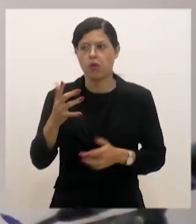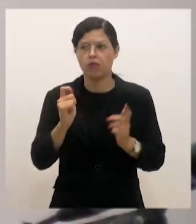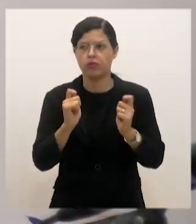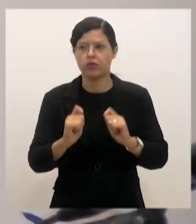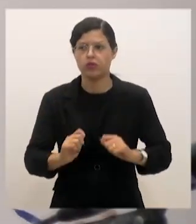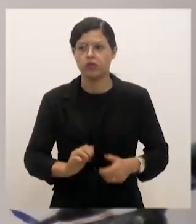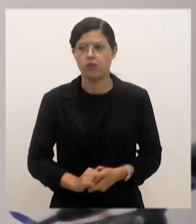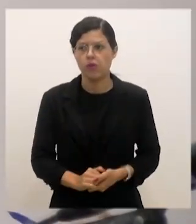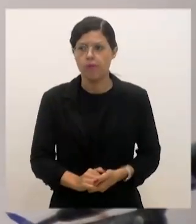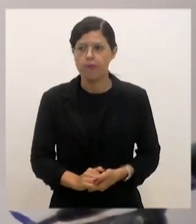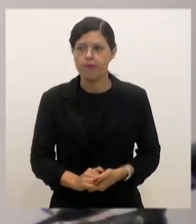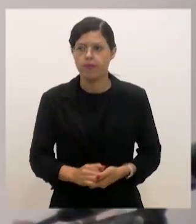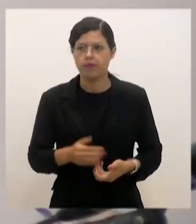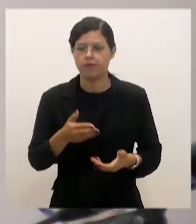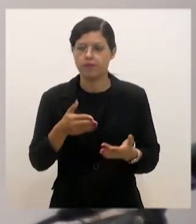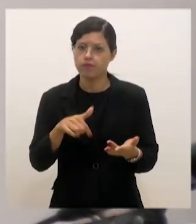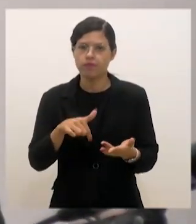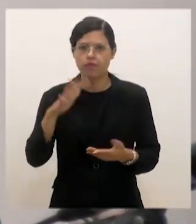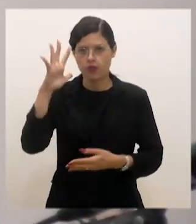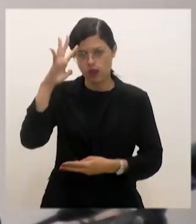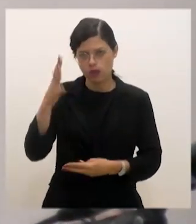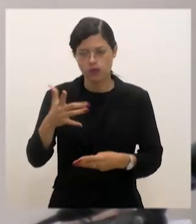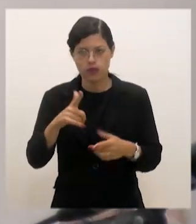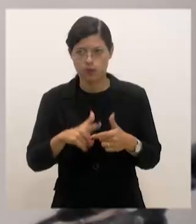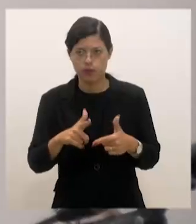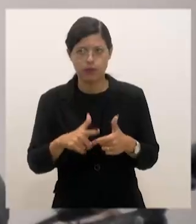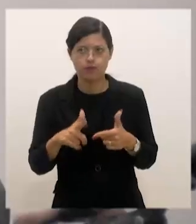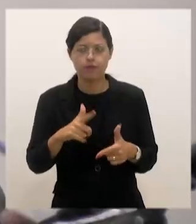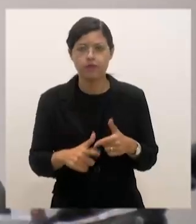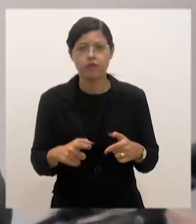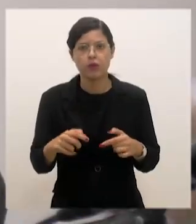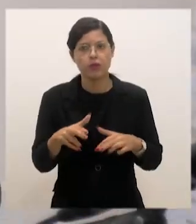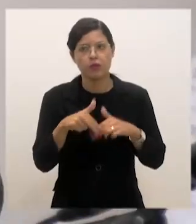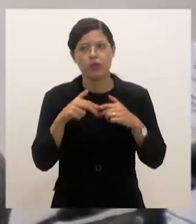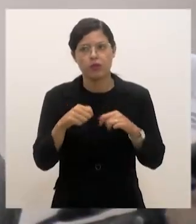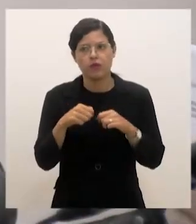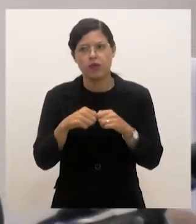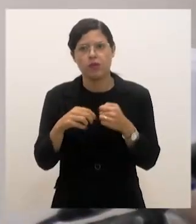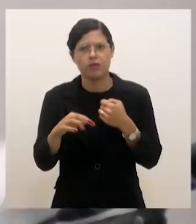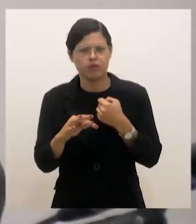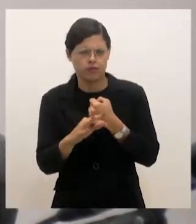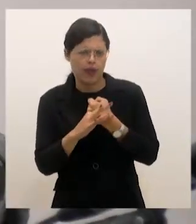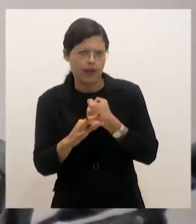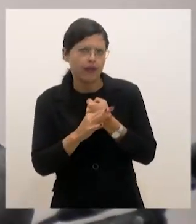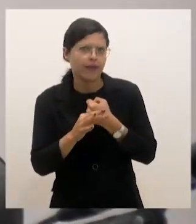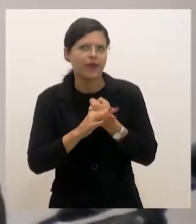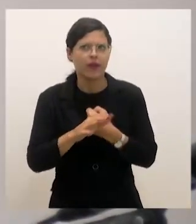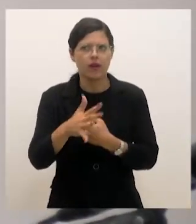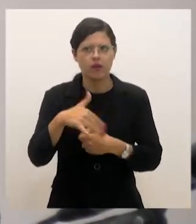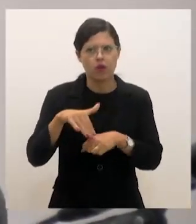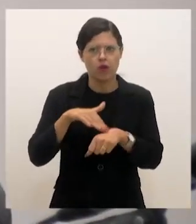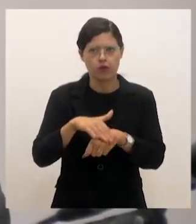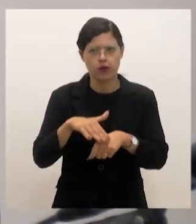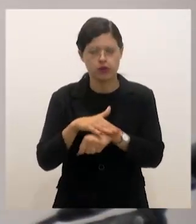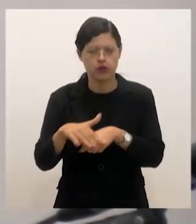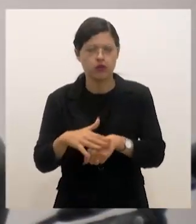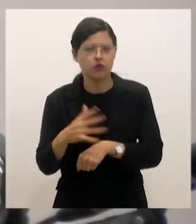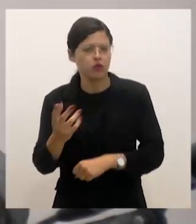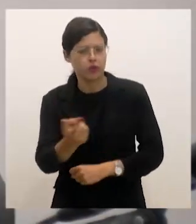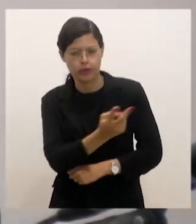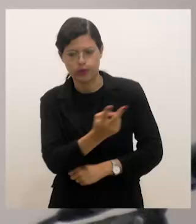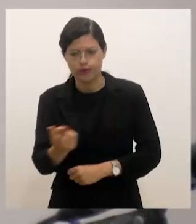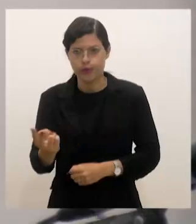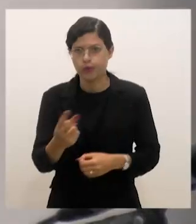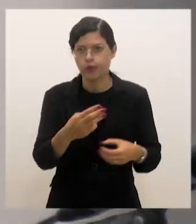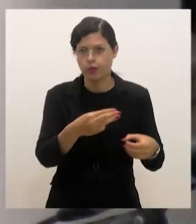possível para atender essa demanda. Por isso, fizemos toda a técnica, evidentemente conversando com os 2 municípios,